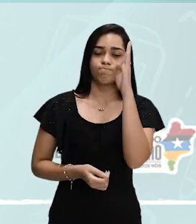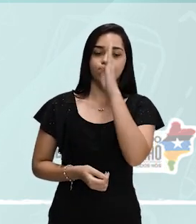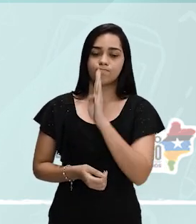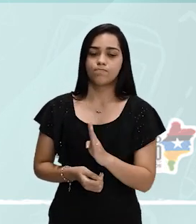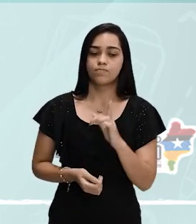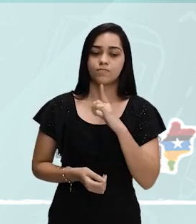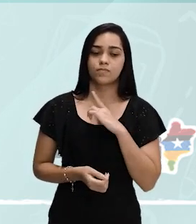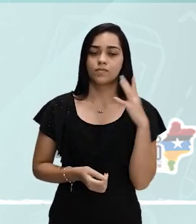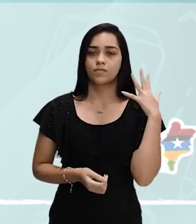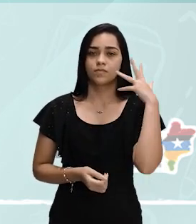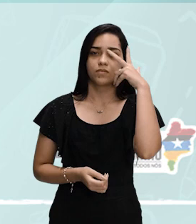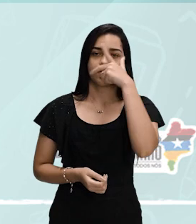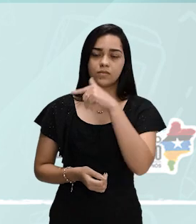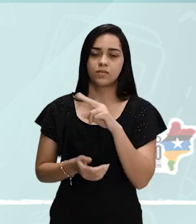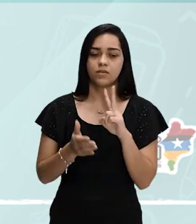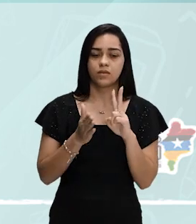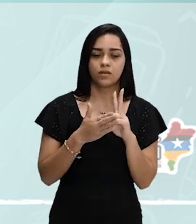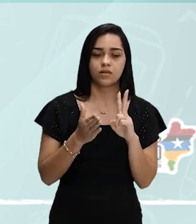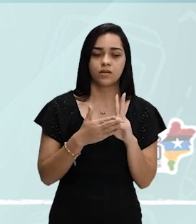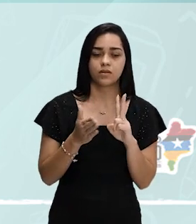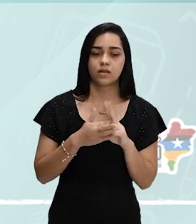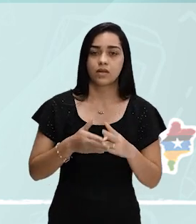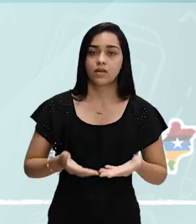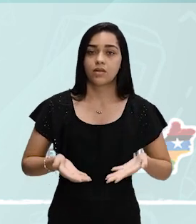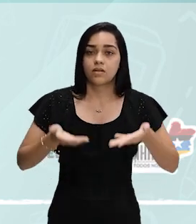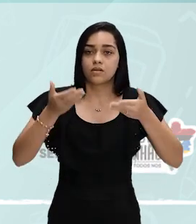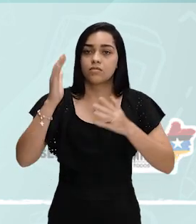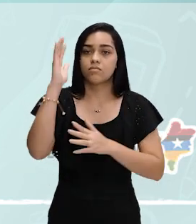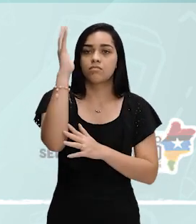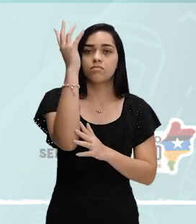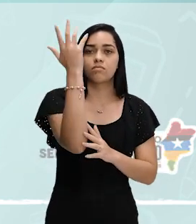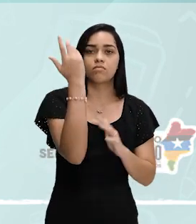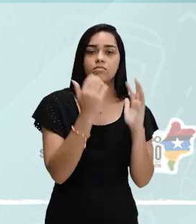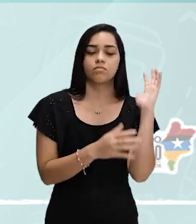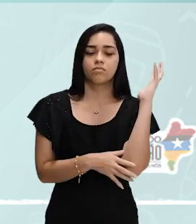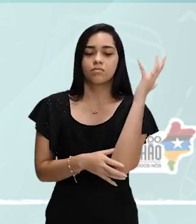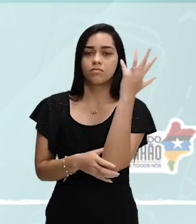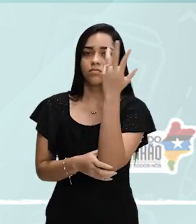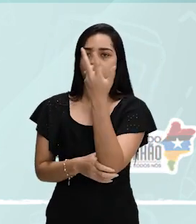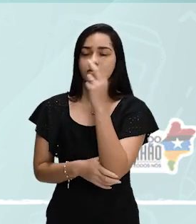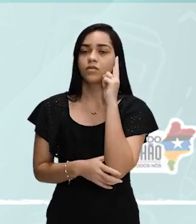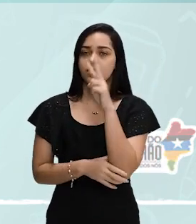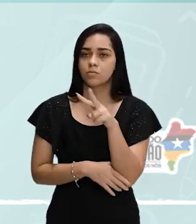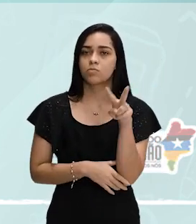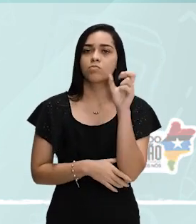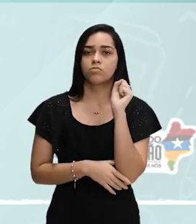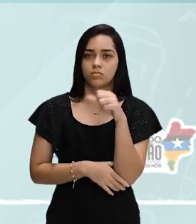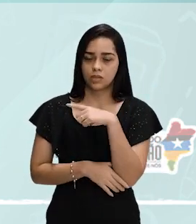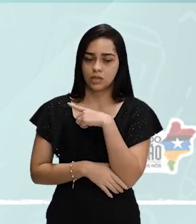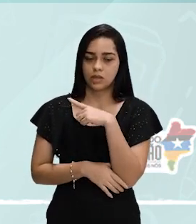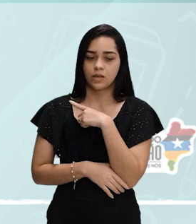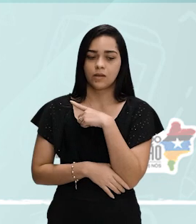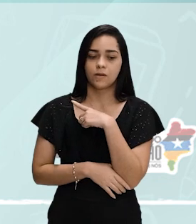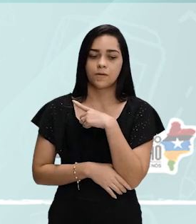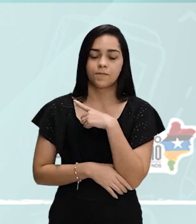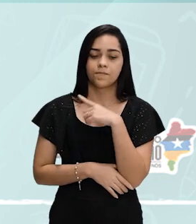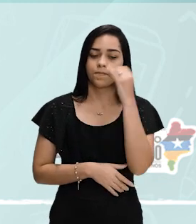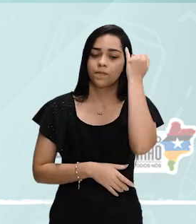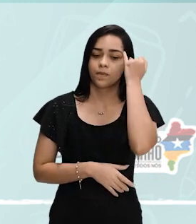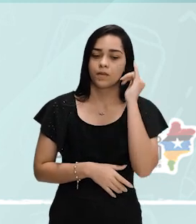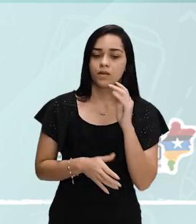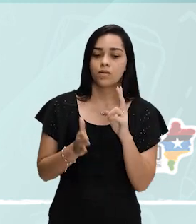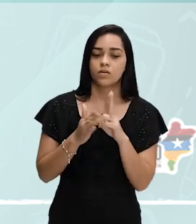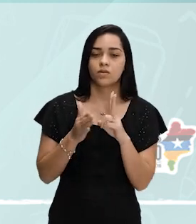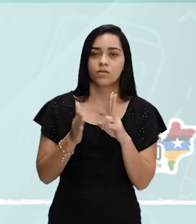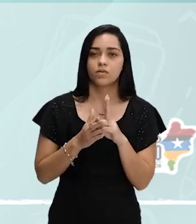a estética nativista, a exaltação da natureza, você vai ver sempre presente, a